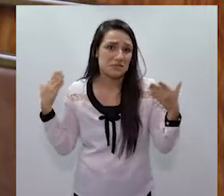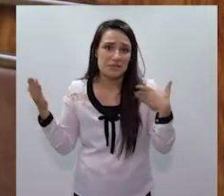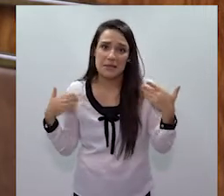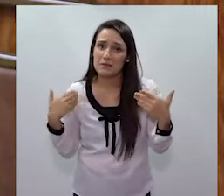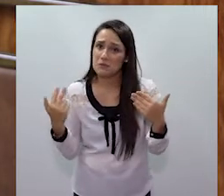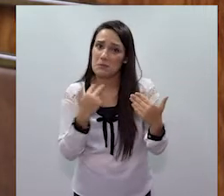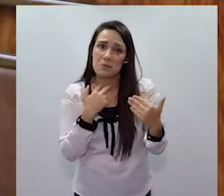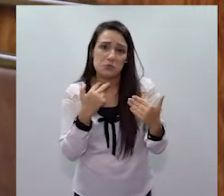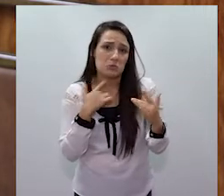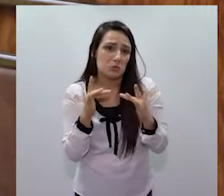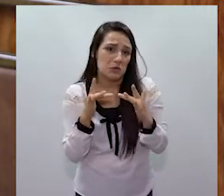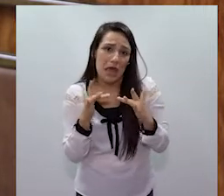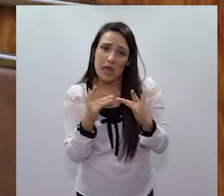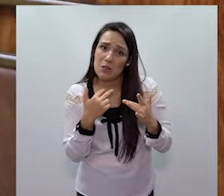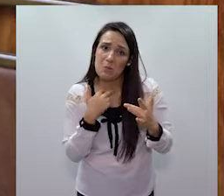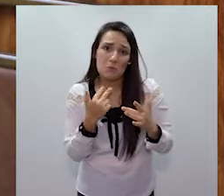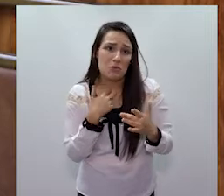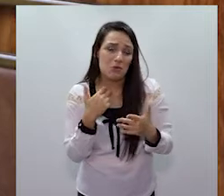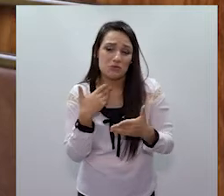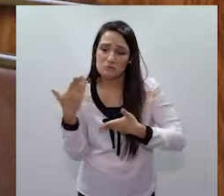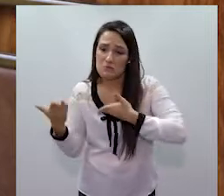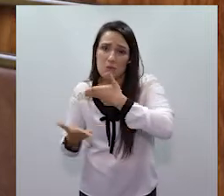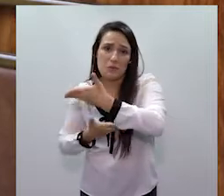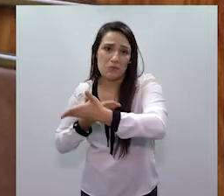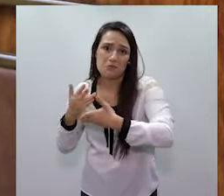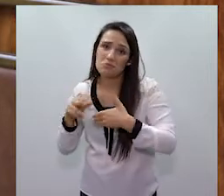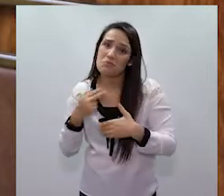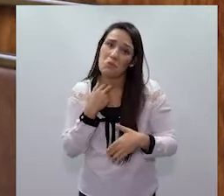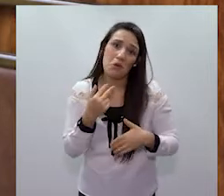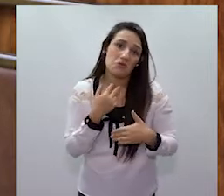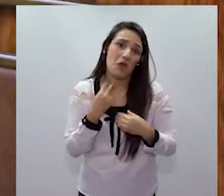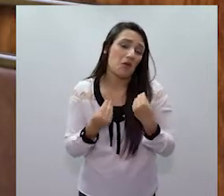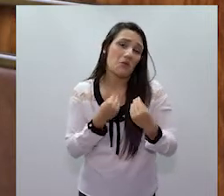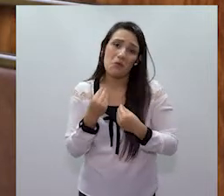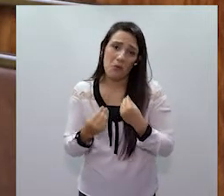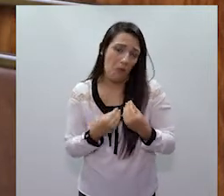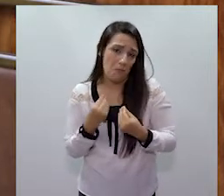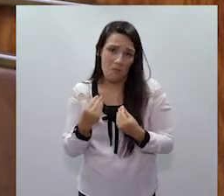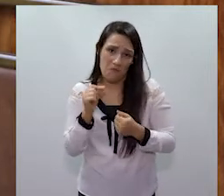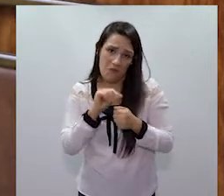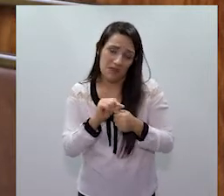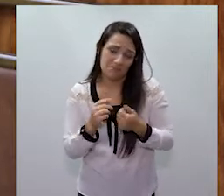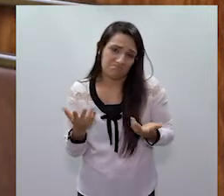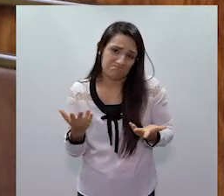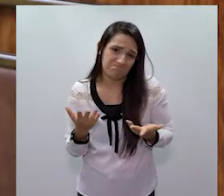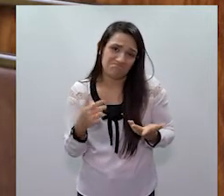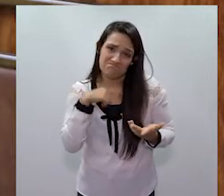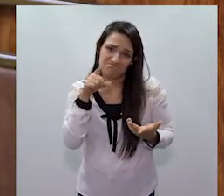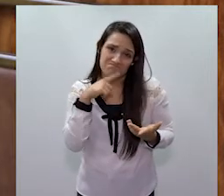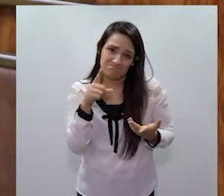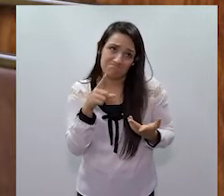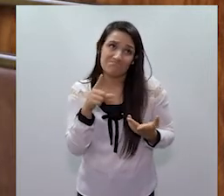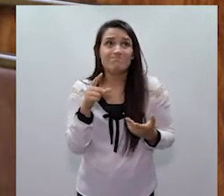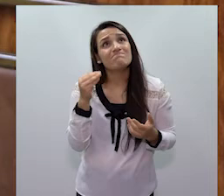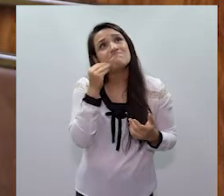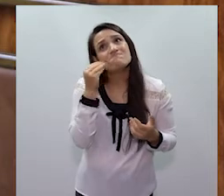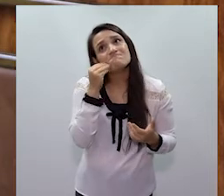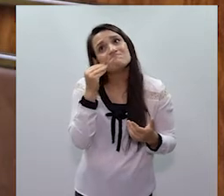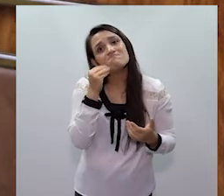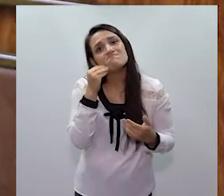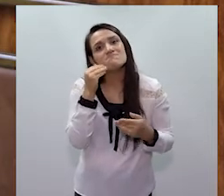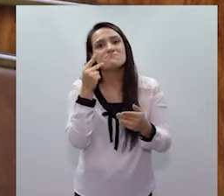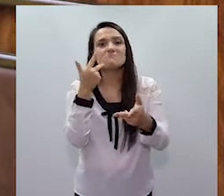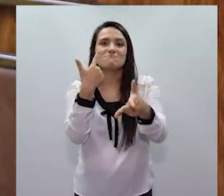essa interação que nós tentamos fazer por videoconferência. Acabou dando certo na maioria dos casos, mas